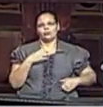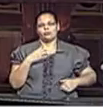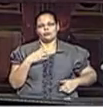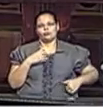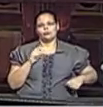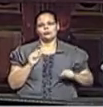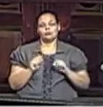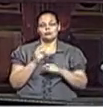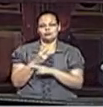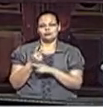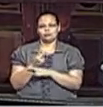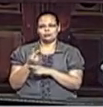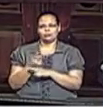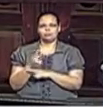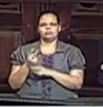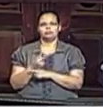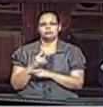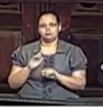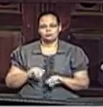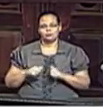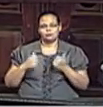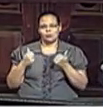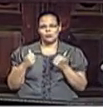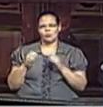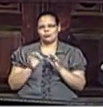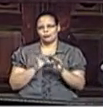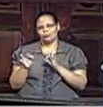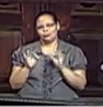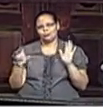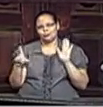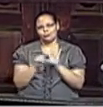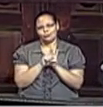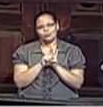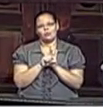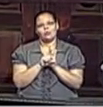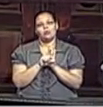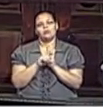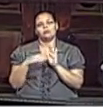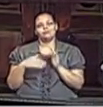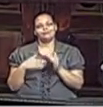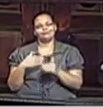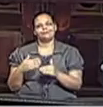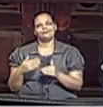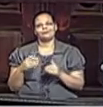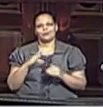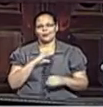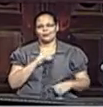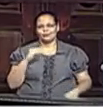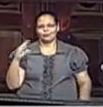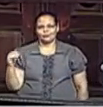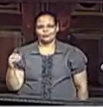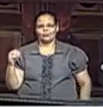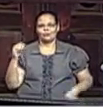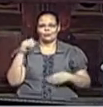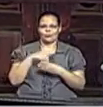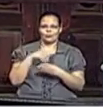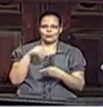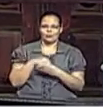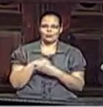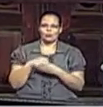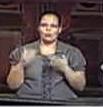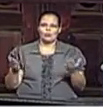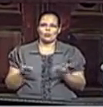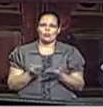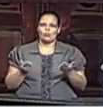sentido de buscar aprimorar esse projeto de lei. E aí, na sequência, veio o adiamento da votação, que